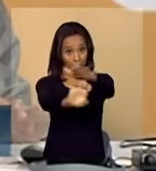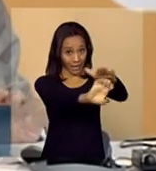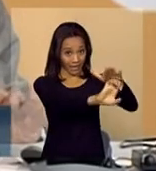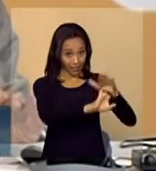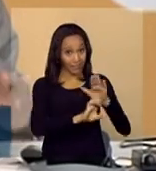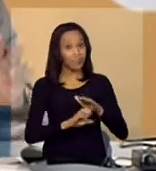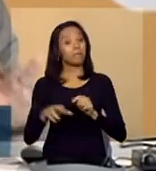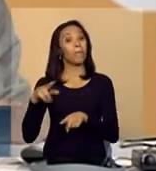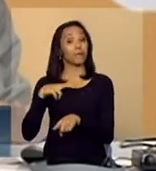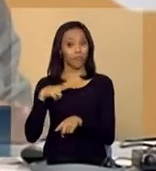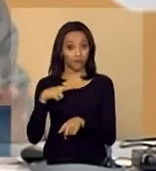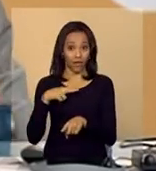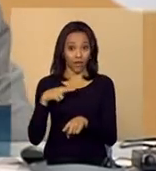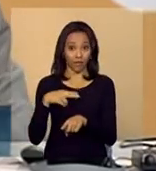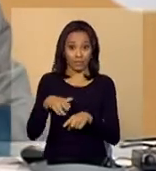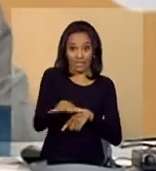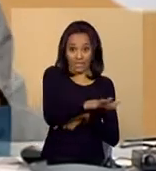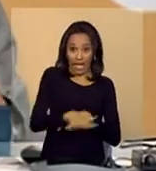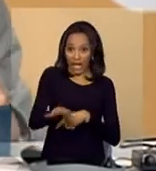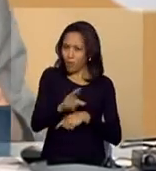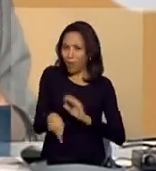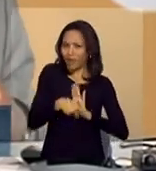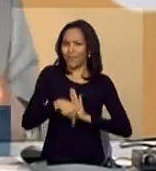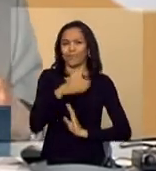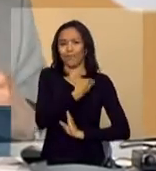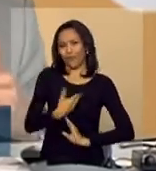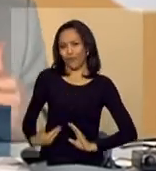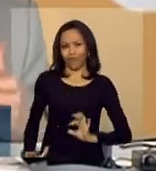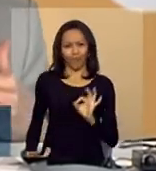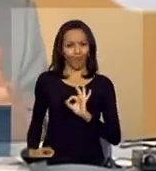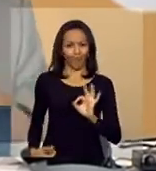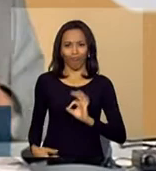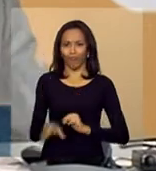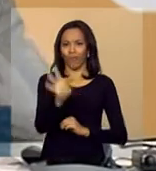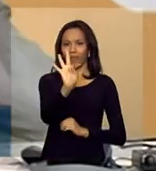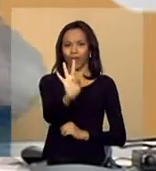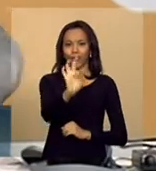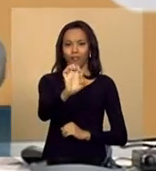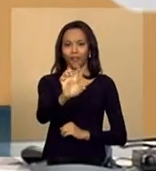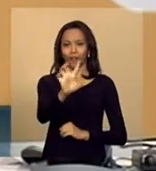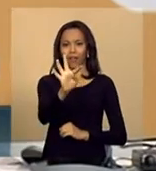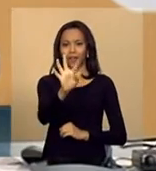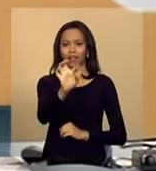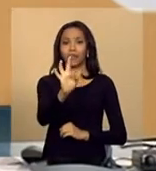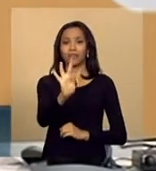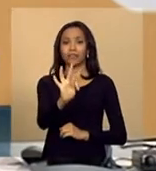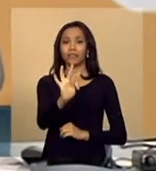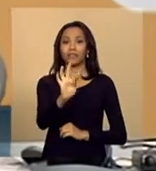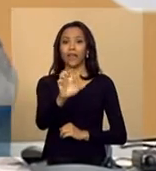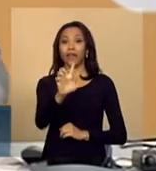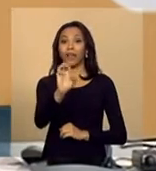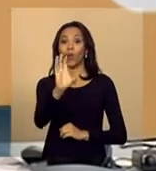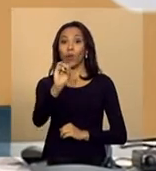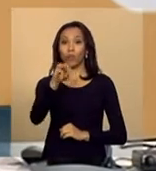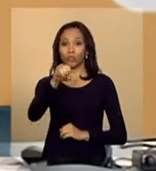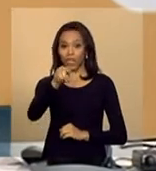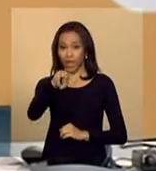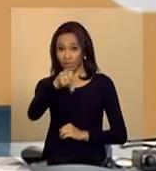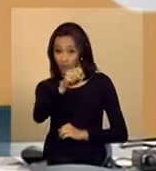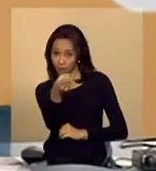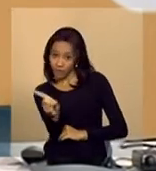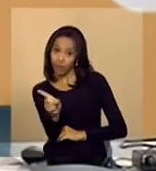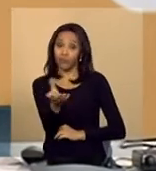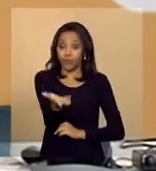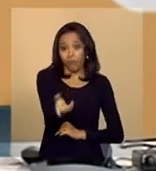privadas. É um serviço privado, não um serviço estatal. Logo, nós temos um papel regulador e trabalhamos no mercado atacado, que é o que